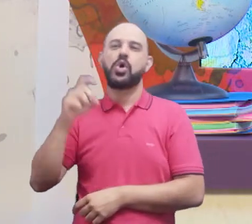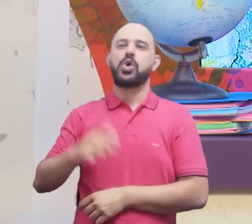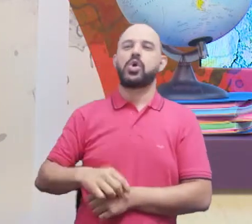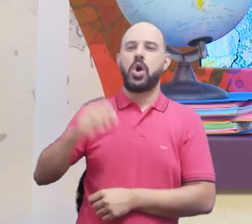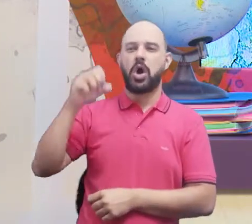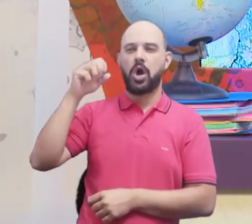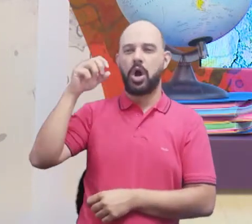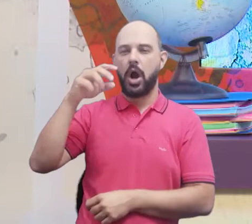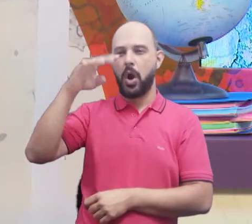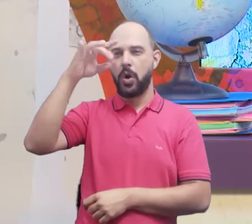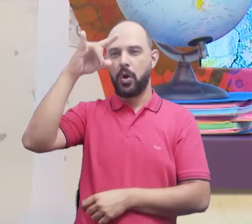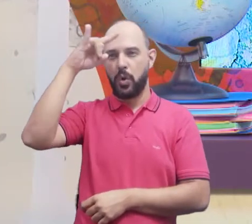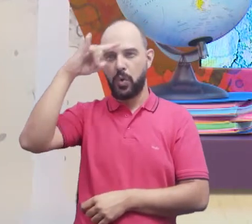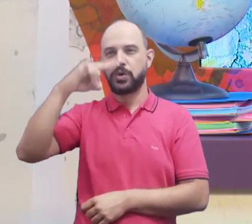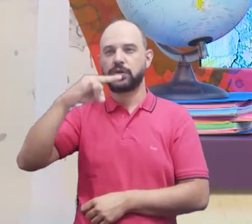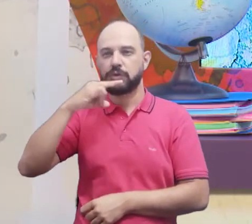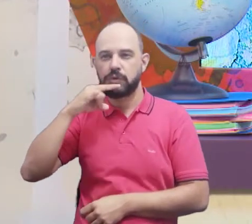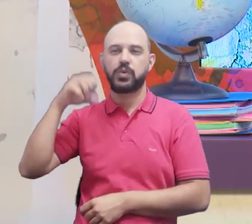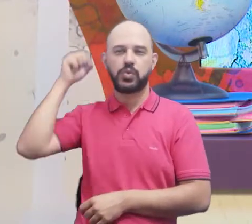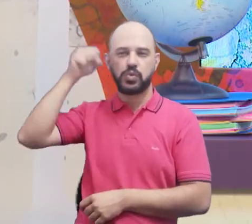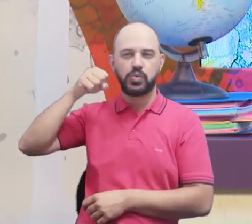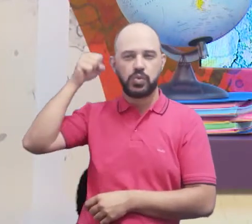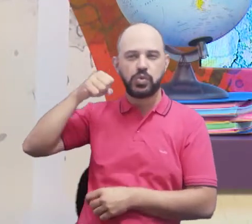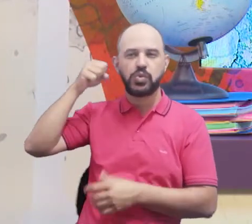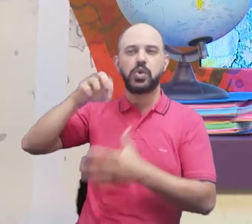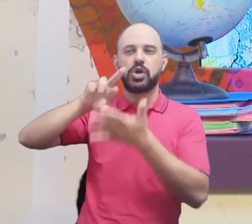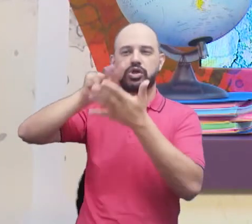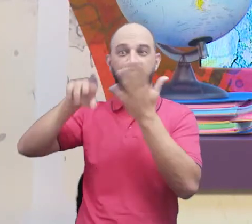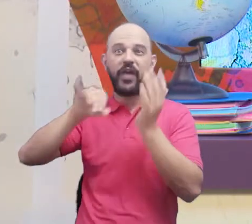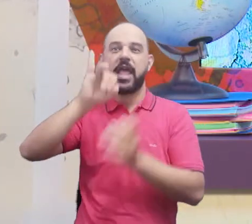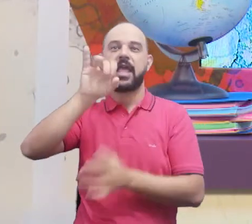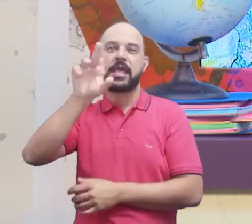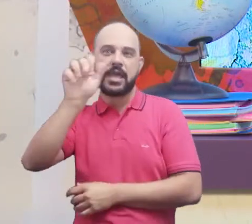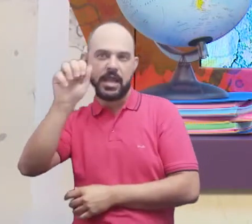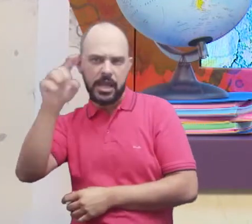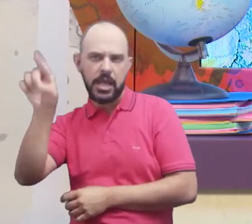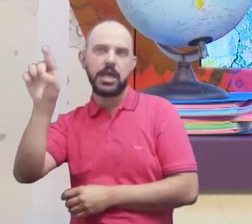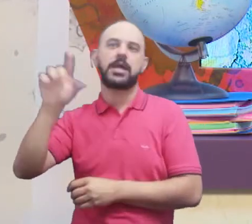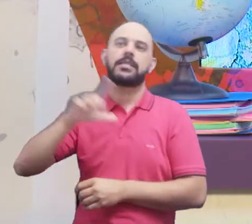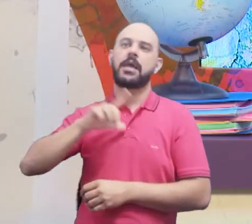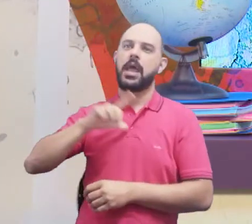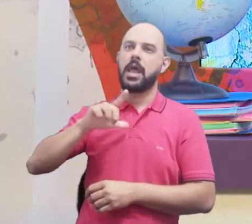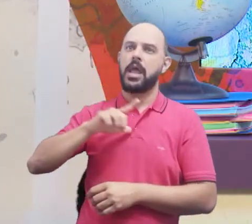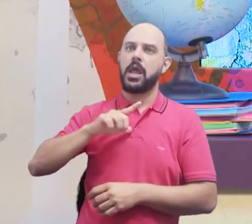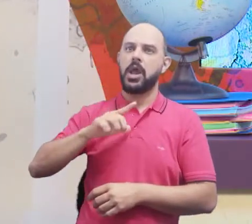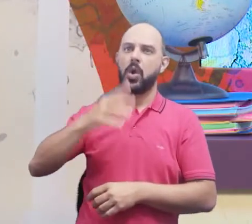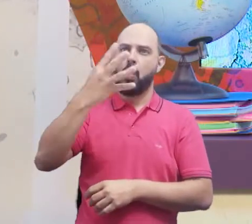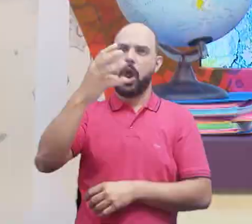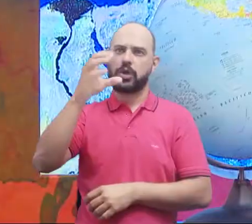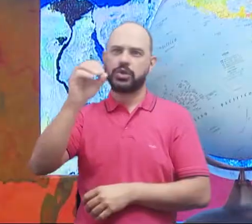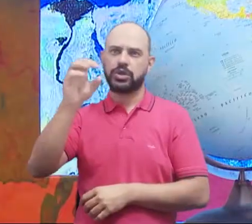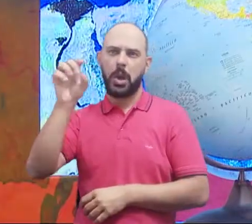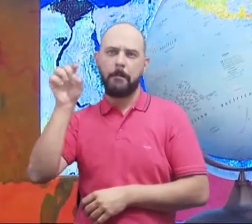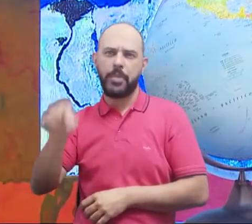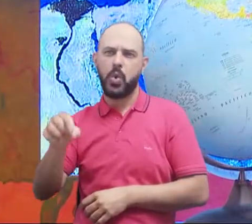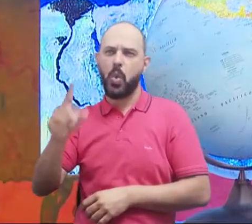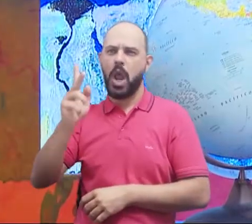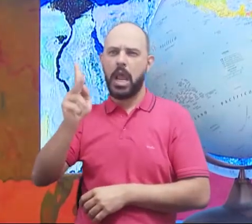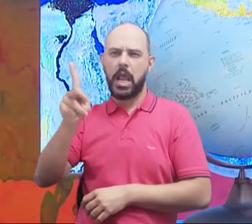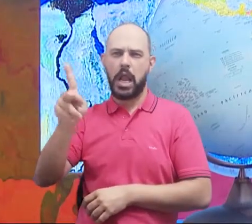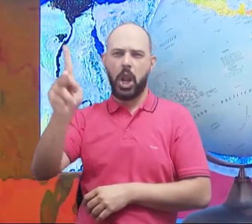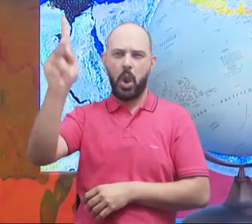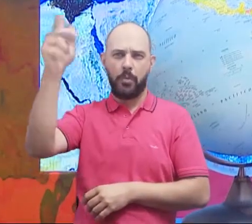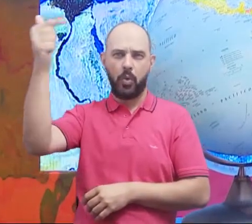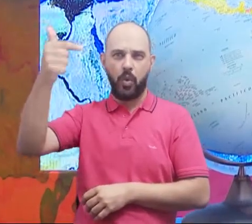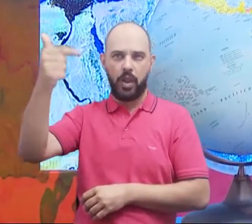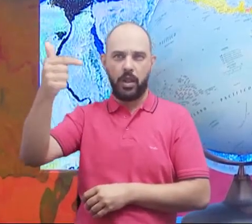tem quase 400 mil quilômetros quadrados, maior que países como o Japão e a Itália. Mas